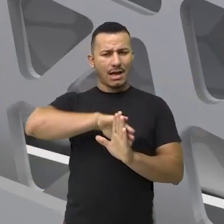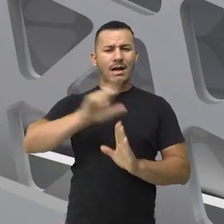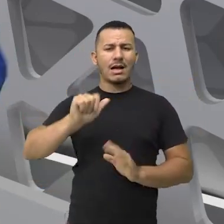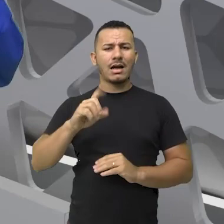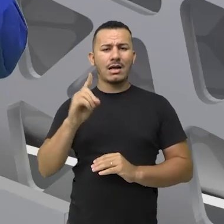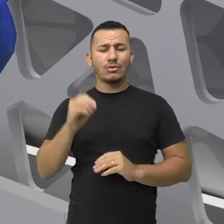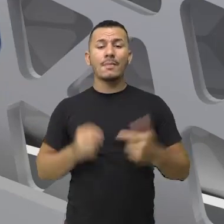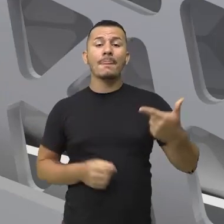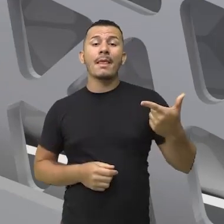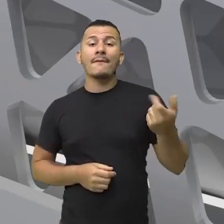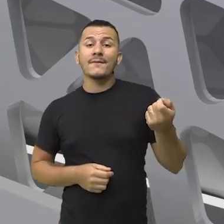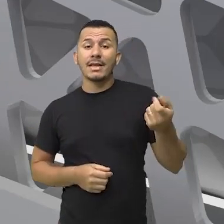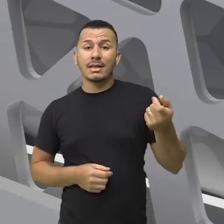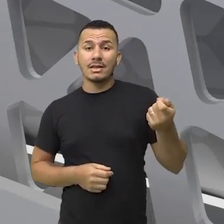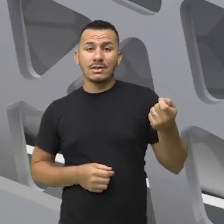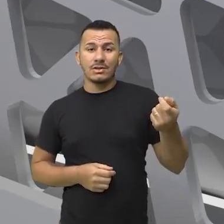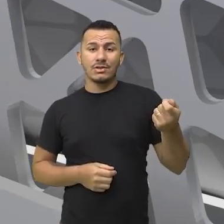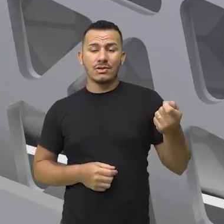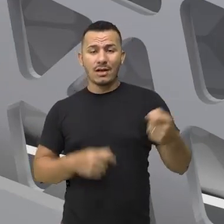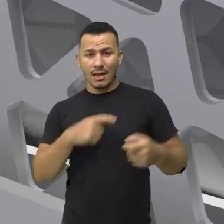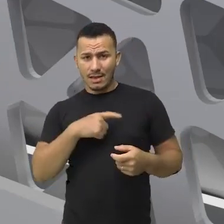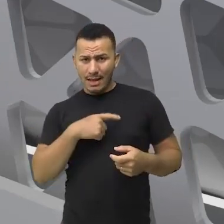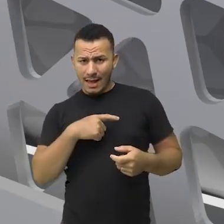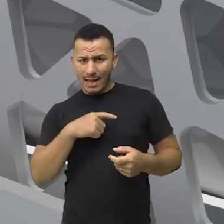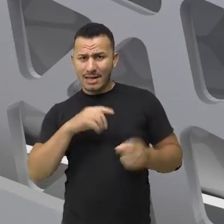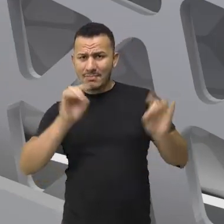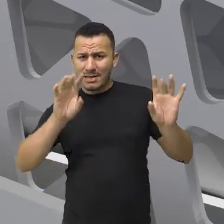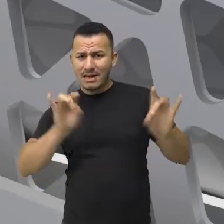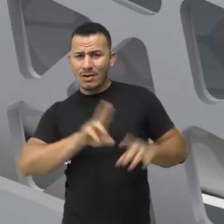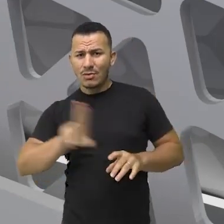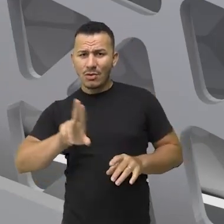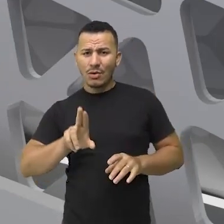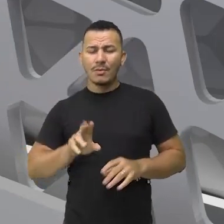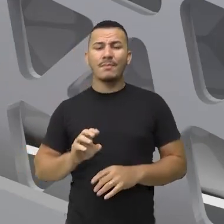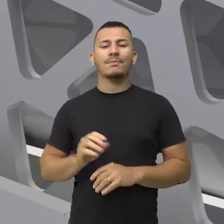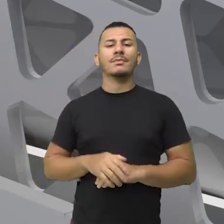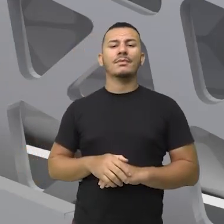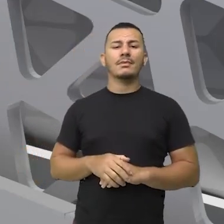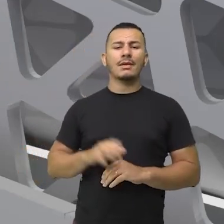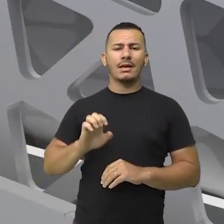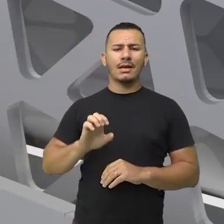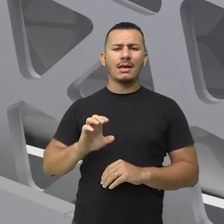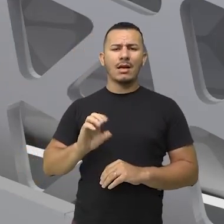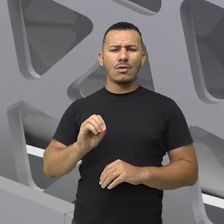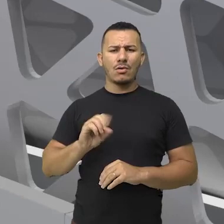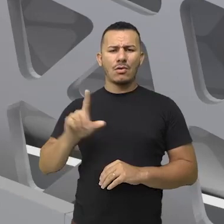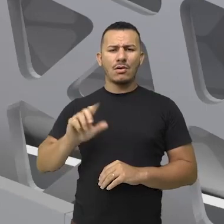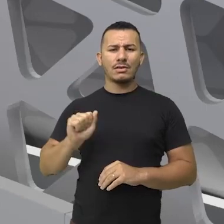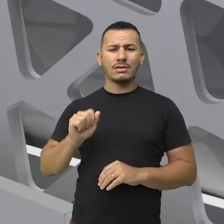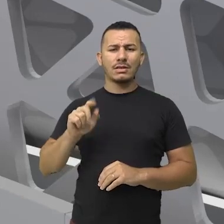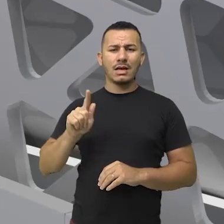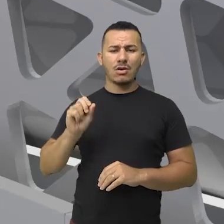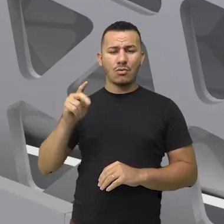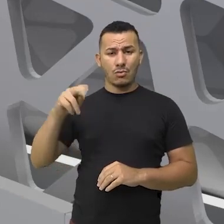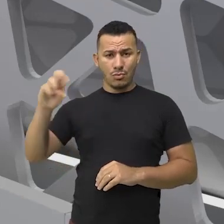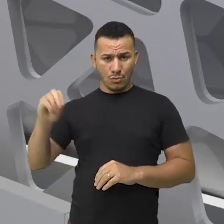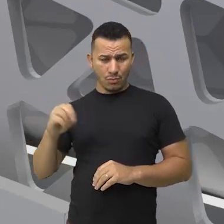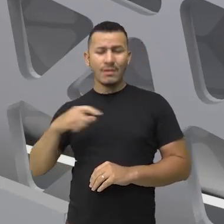de 20, beleza, eu tenho icosságono de 20 lados. E por aí vai.